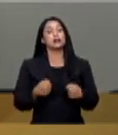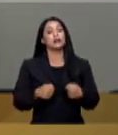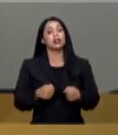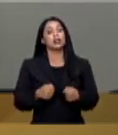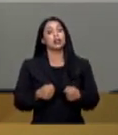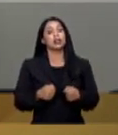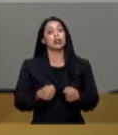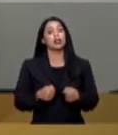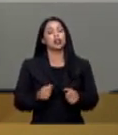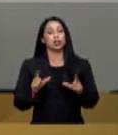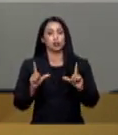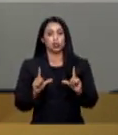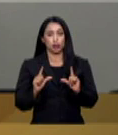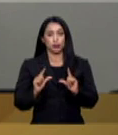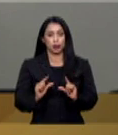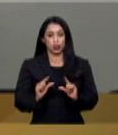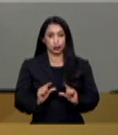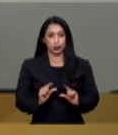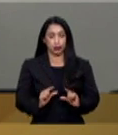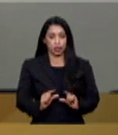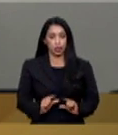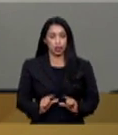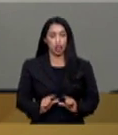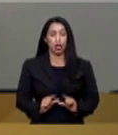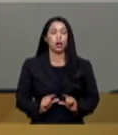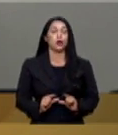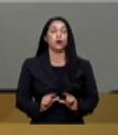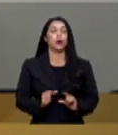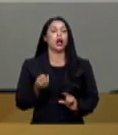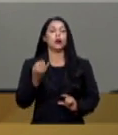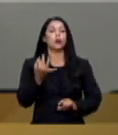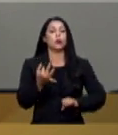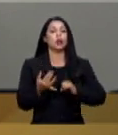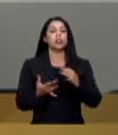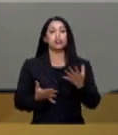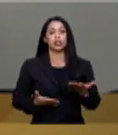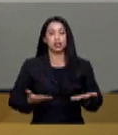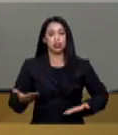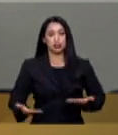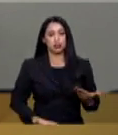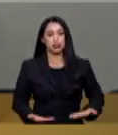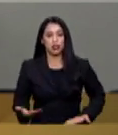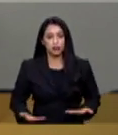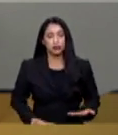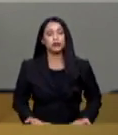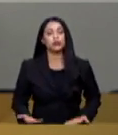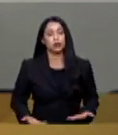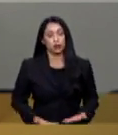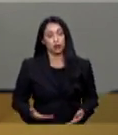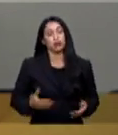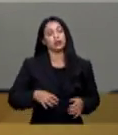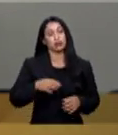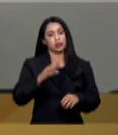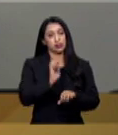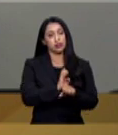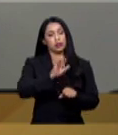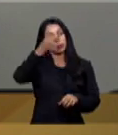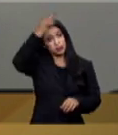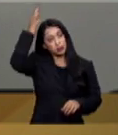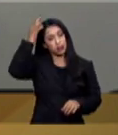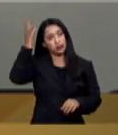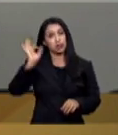de forma gradativa o quantitativo geral de servidores contratados temporariamente na administração capixaba e dar